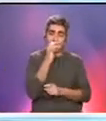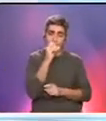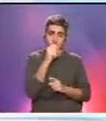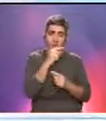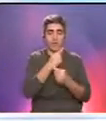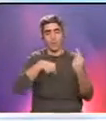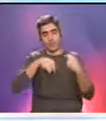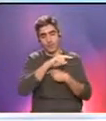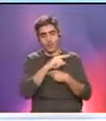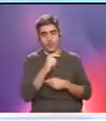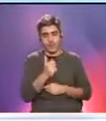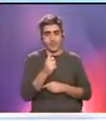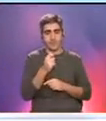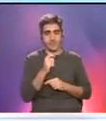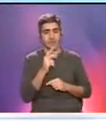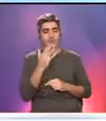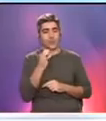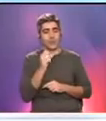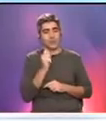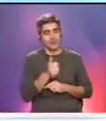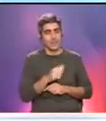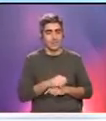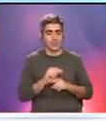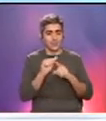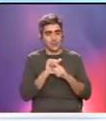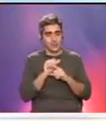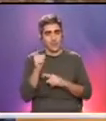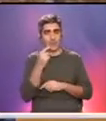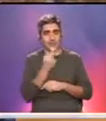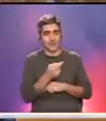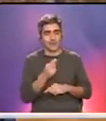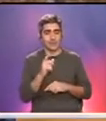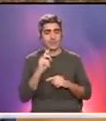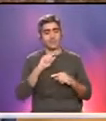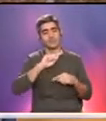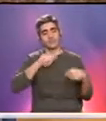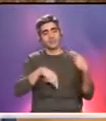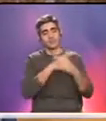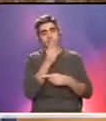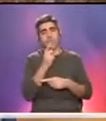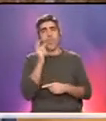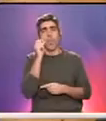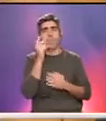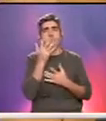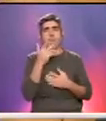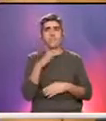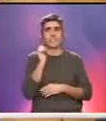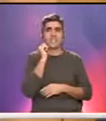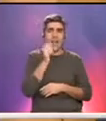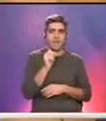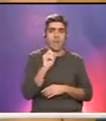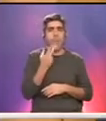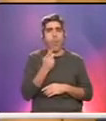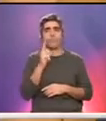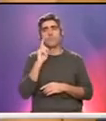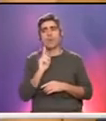fica no mesmo sítio, é de 180. Que é para passar de baixo para cima. Ou de cima para baixo. Os casos dos homens normalmente são mais graves ou menos graves do que os das